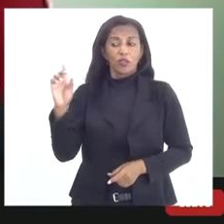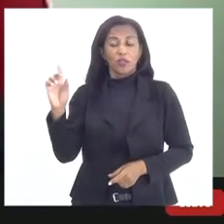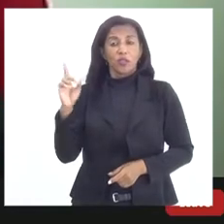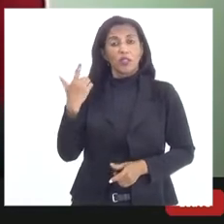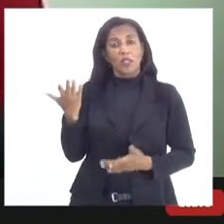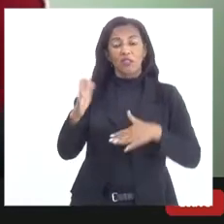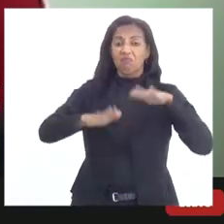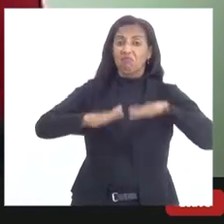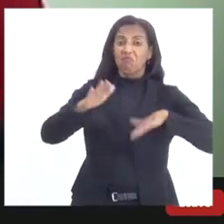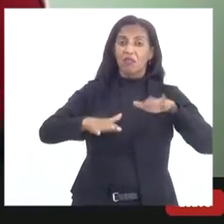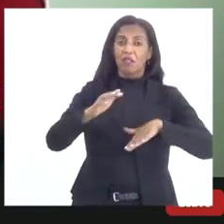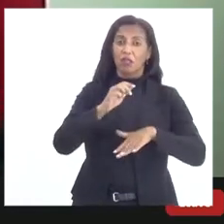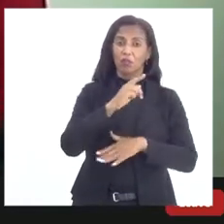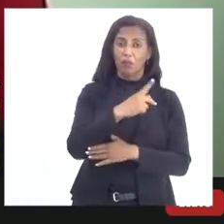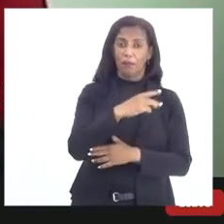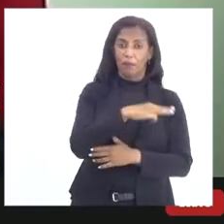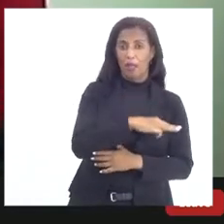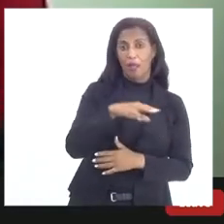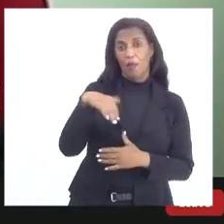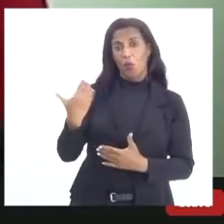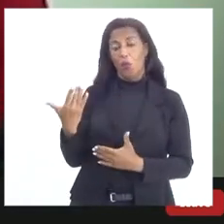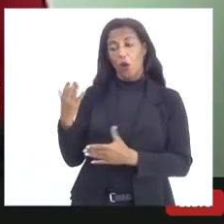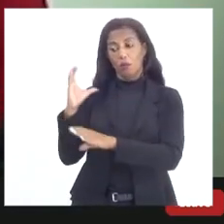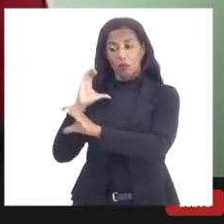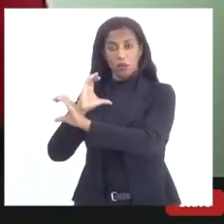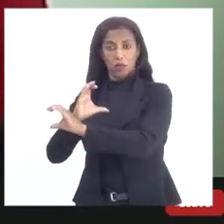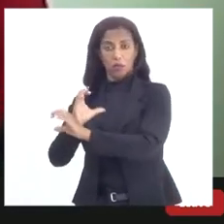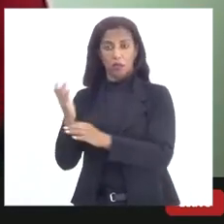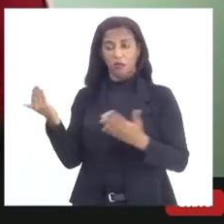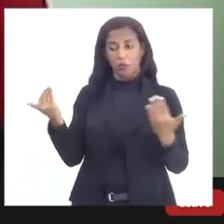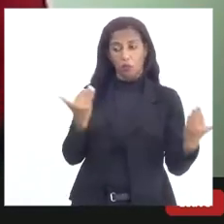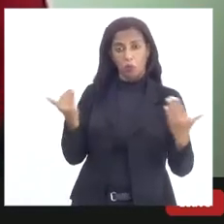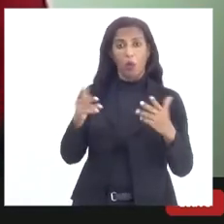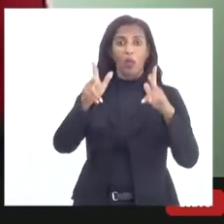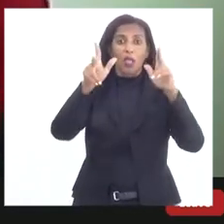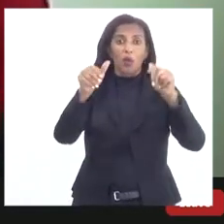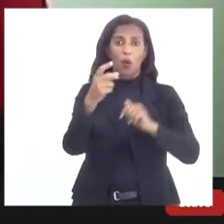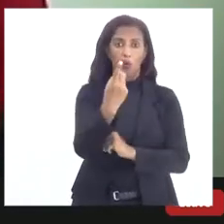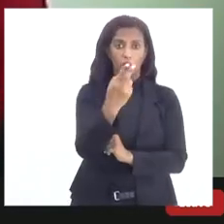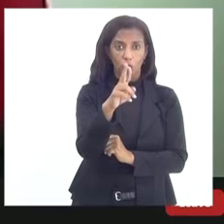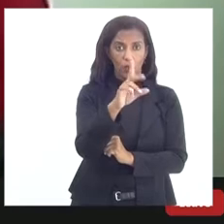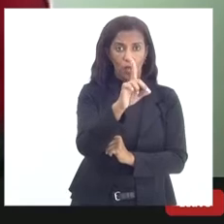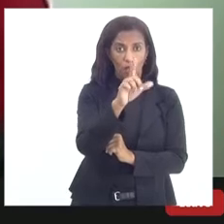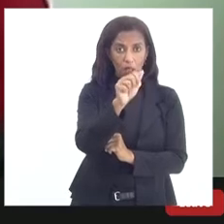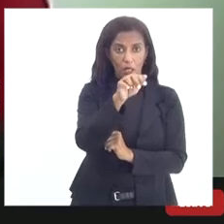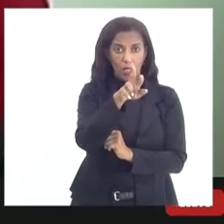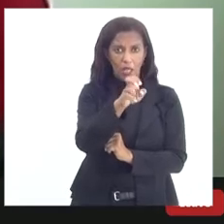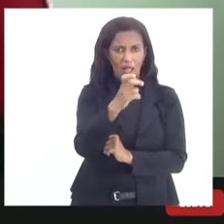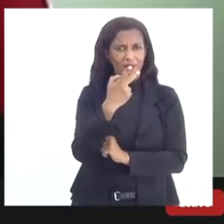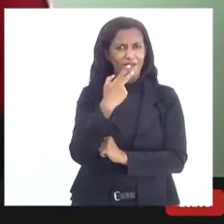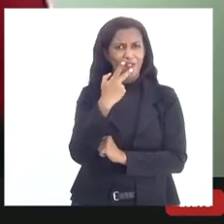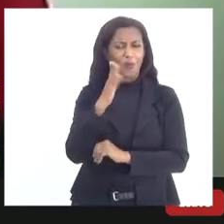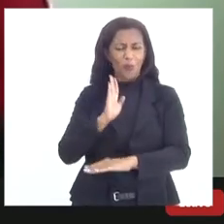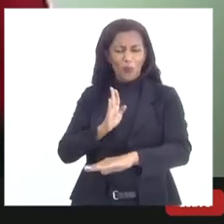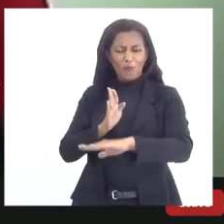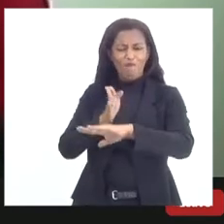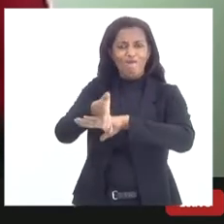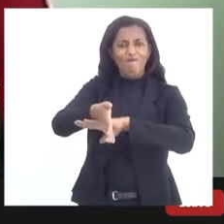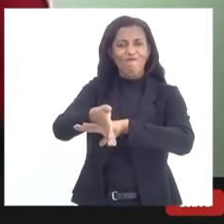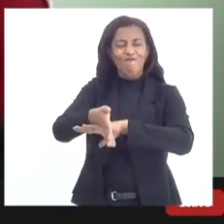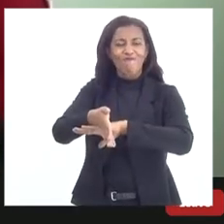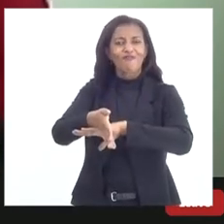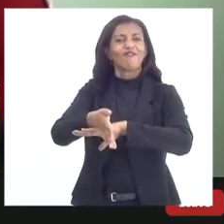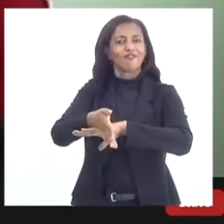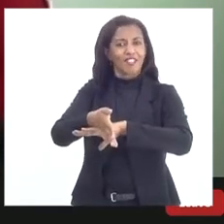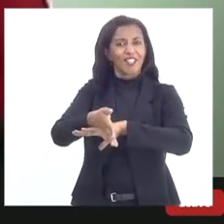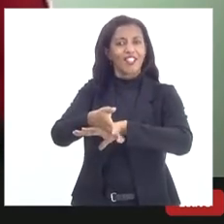tanto a Polícia Militar quanto a Polícia Civil, e bem colocou aqui a doutora Daniele, a porta de entrada, né, dessas notícias